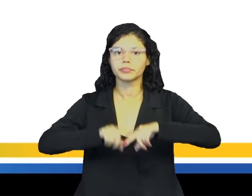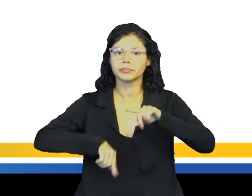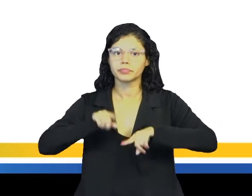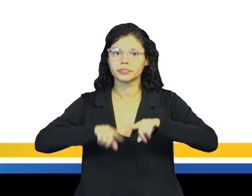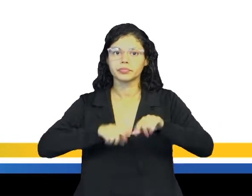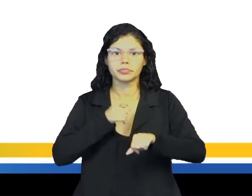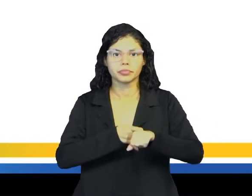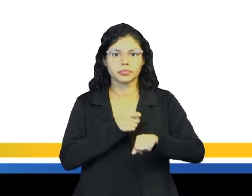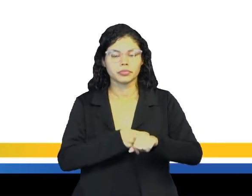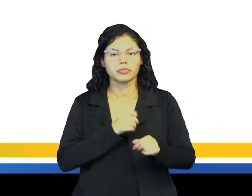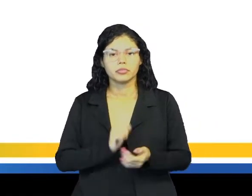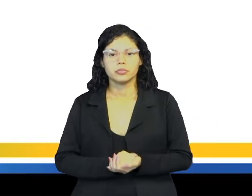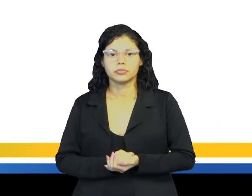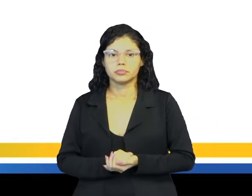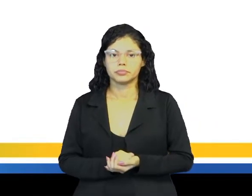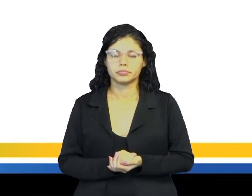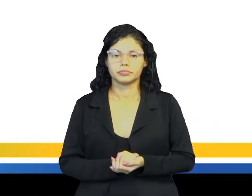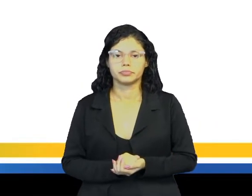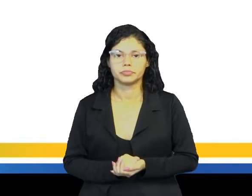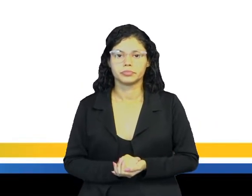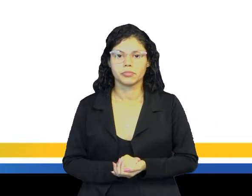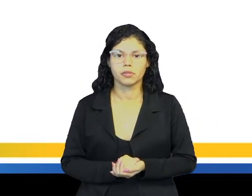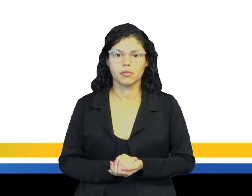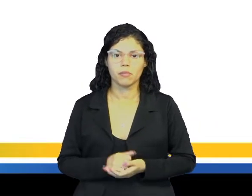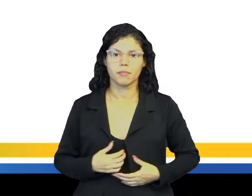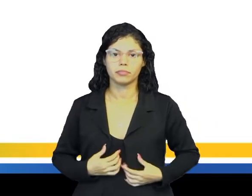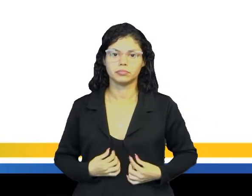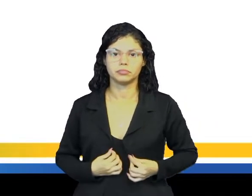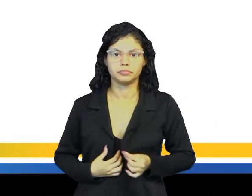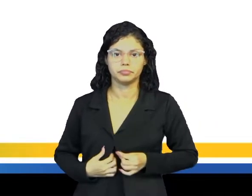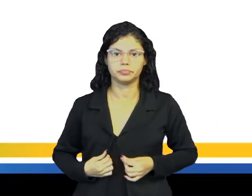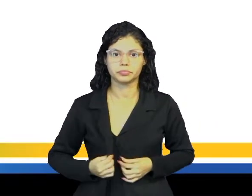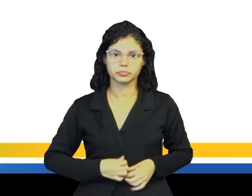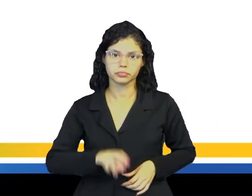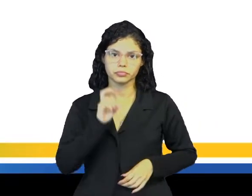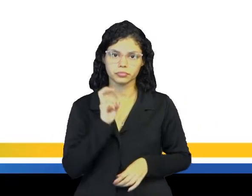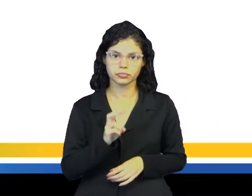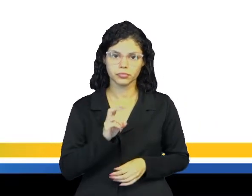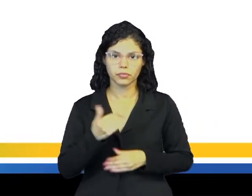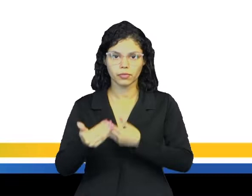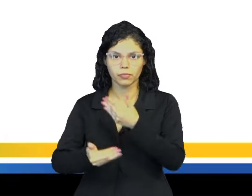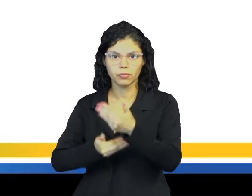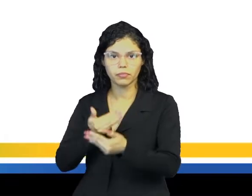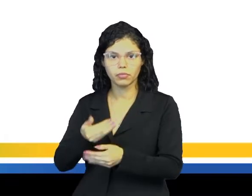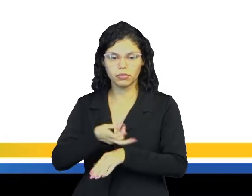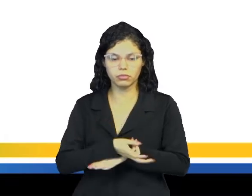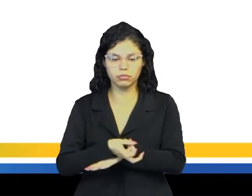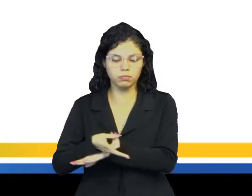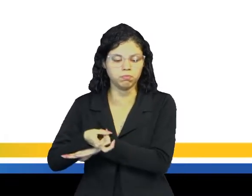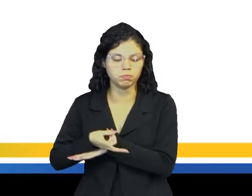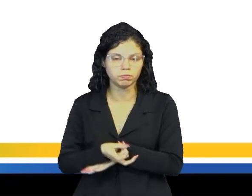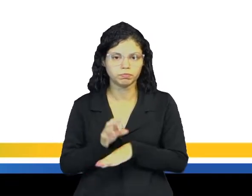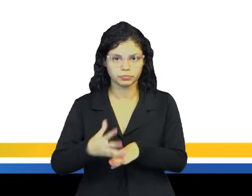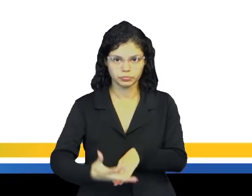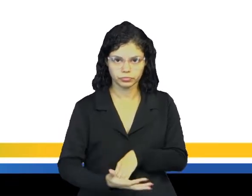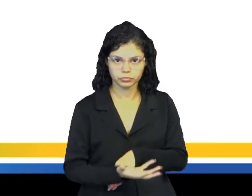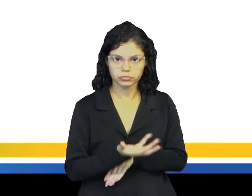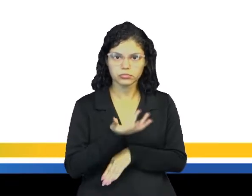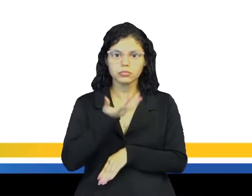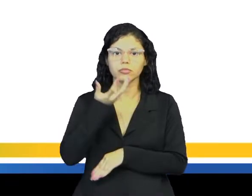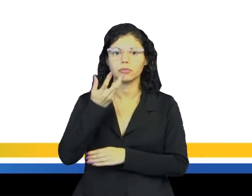mais sólidos ou de seus poluentes. Depois, no 5, é feito um processo de filtração, que vai retirar,